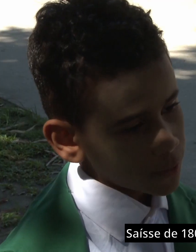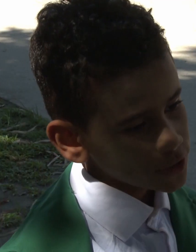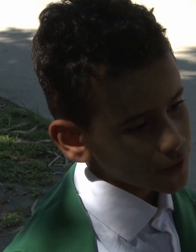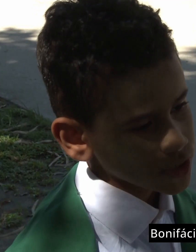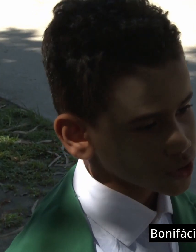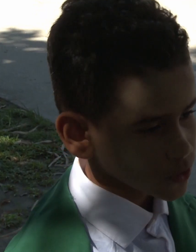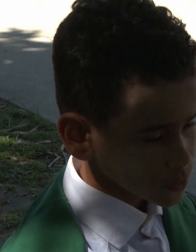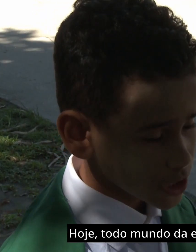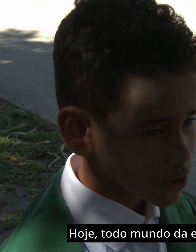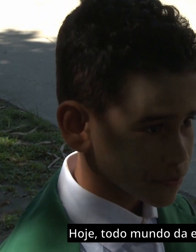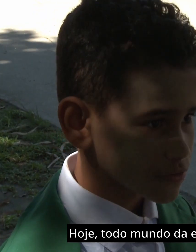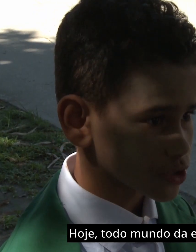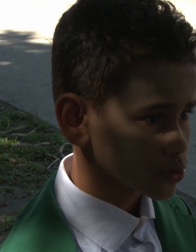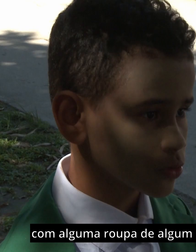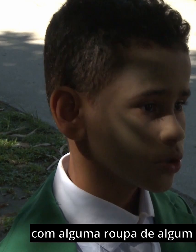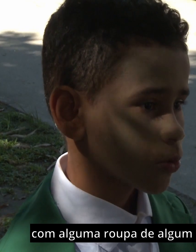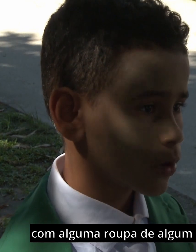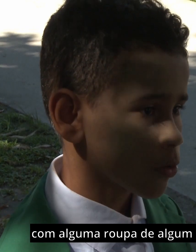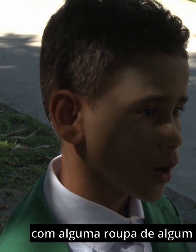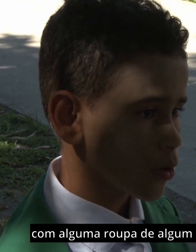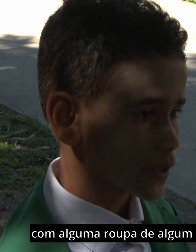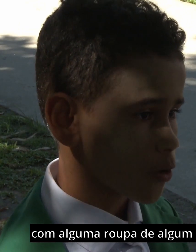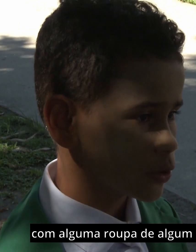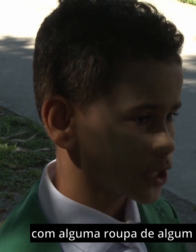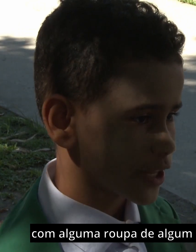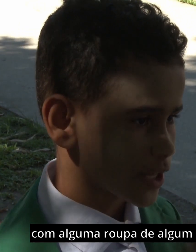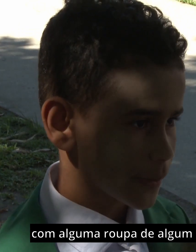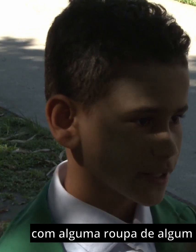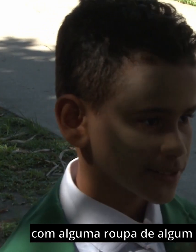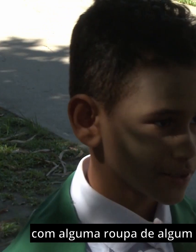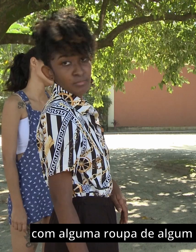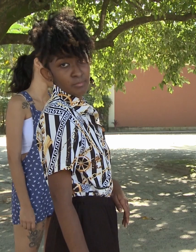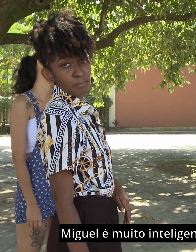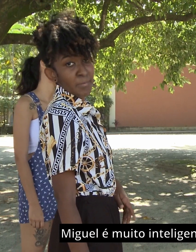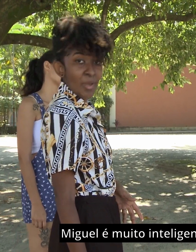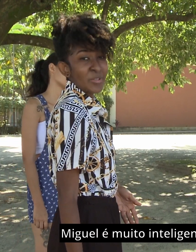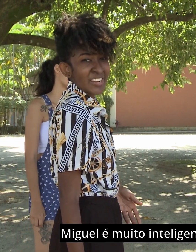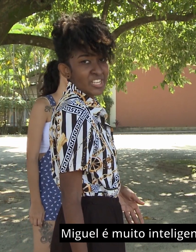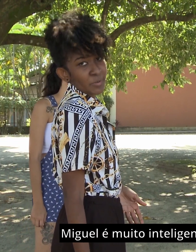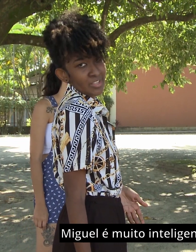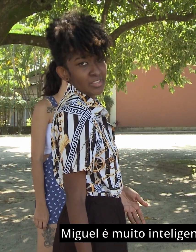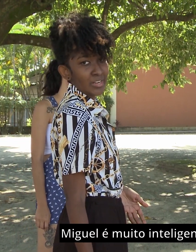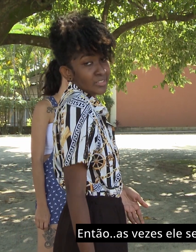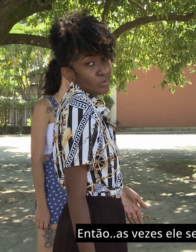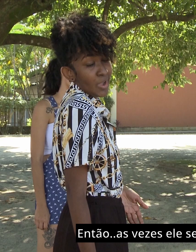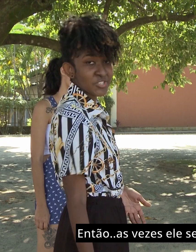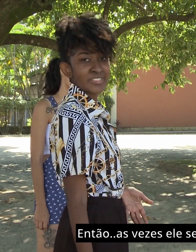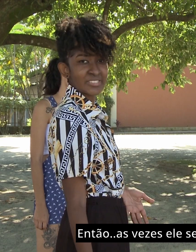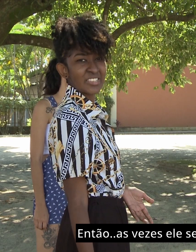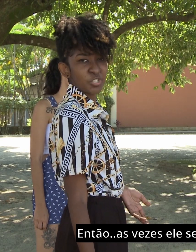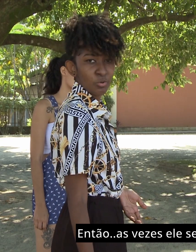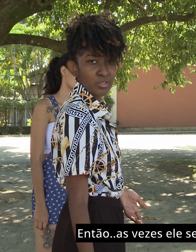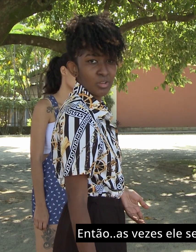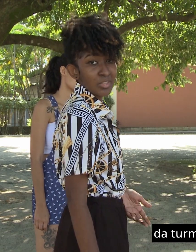foi? Bonifácio, hoje todo mundo da escola foi vestido com alguma roupa de algum líder da independência. Miguel é muito inteligente para a idade dele, então às vezes